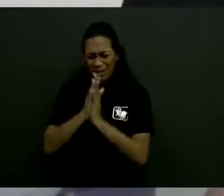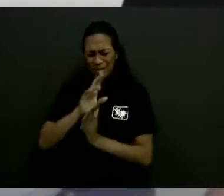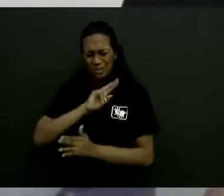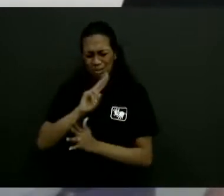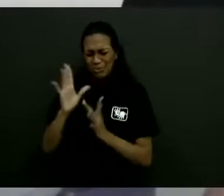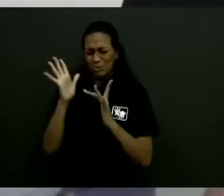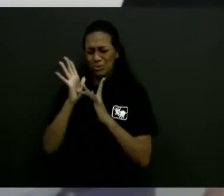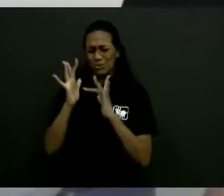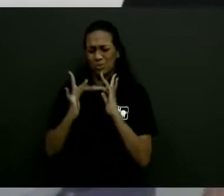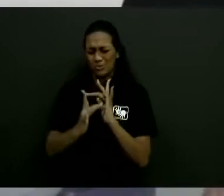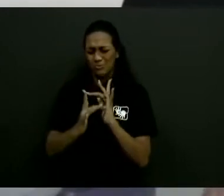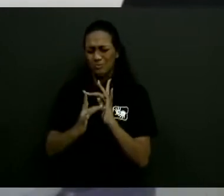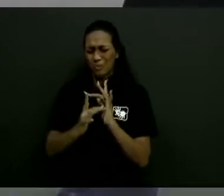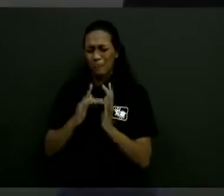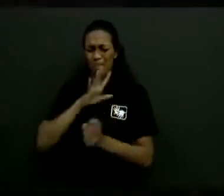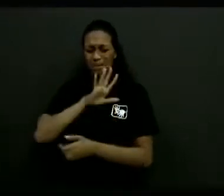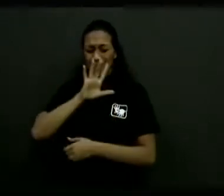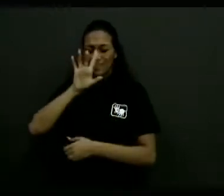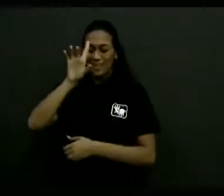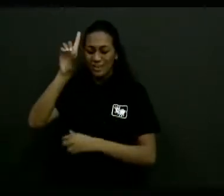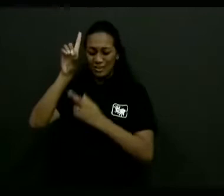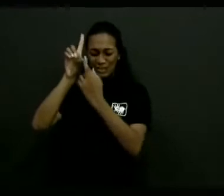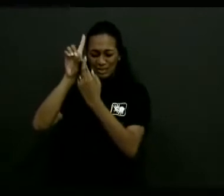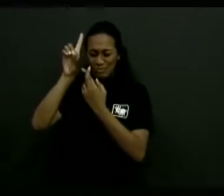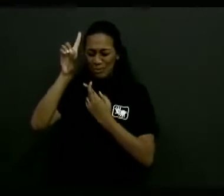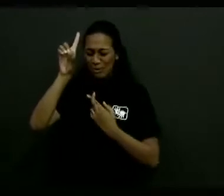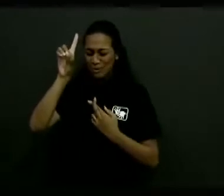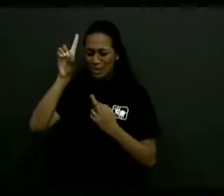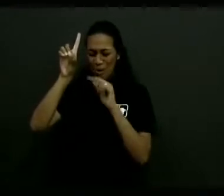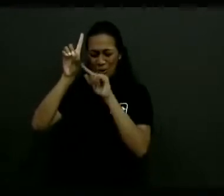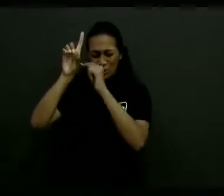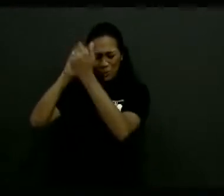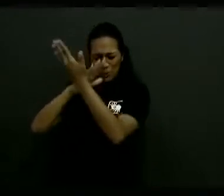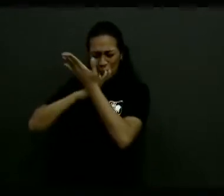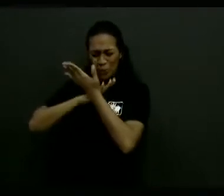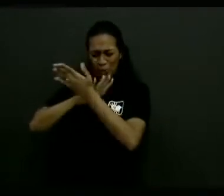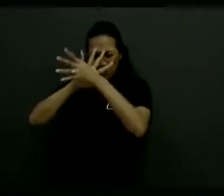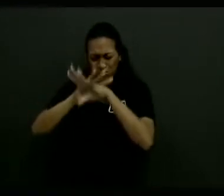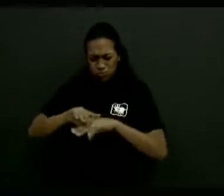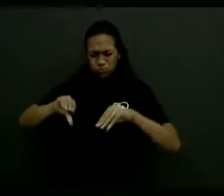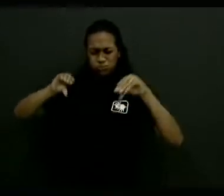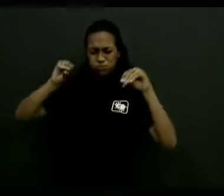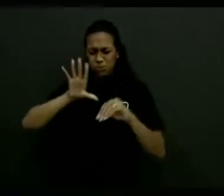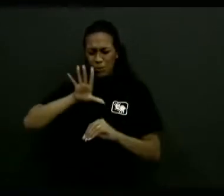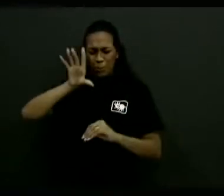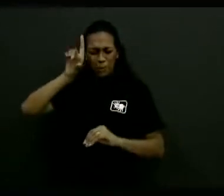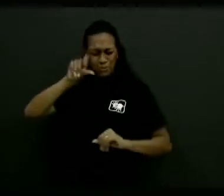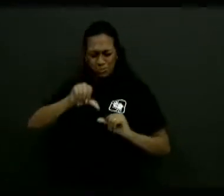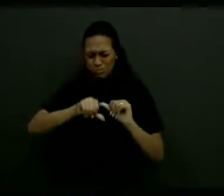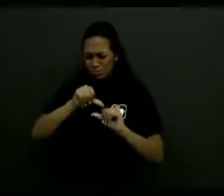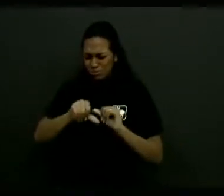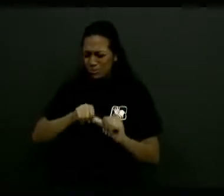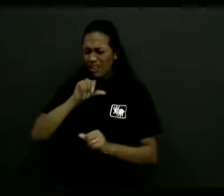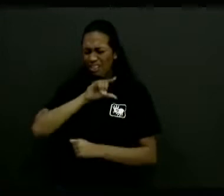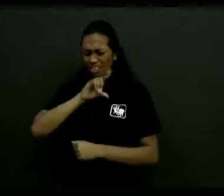nesse momento. Tu és o nosso Jeová Rafá, o Senhor que cura, meu Deus, o Senhor que transforma,